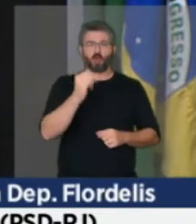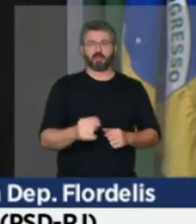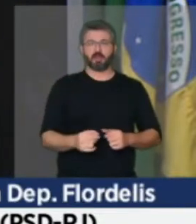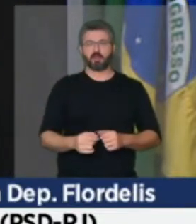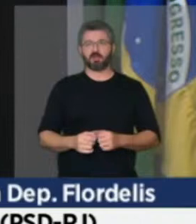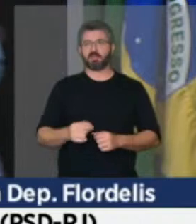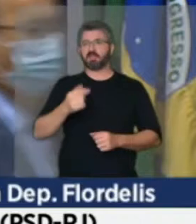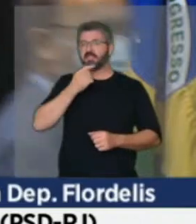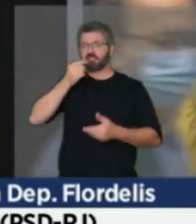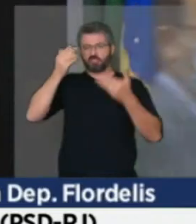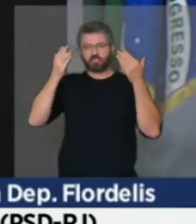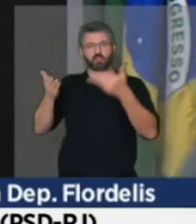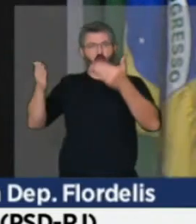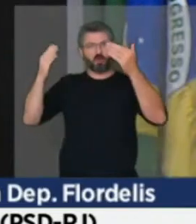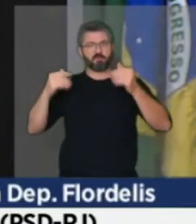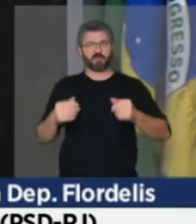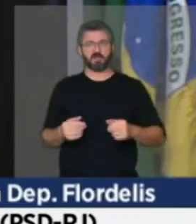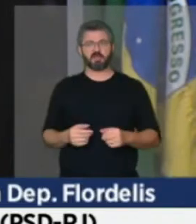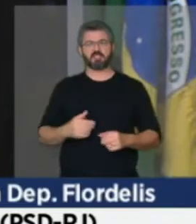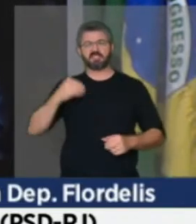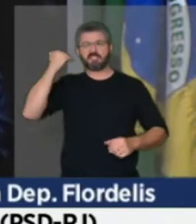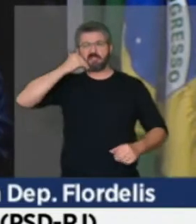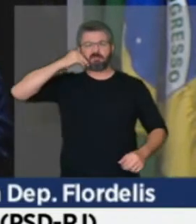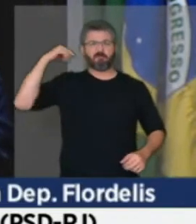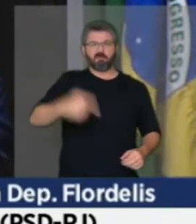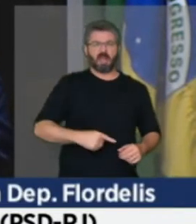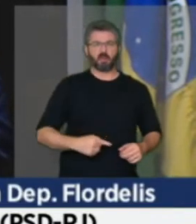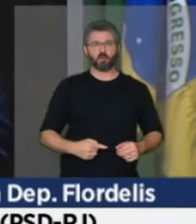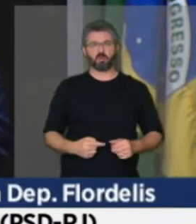deste sem vergonha.